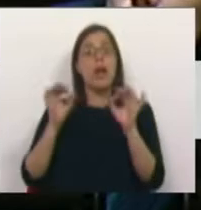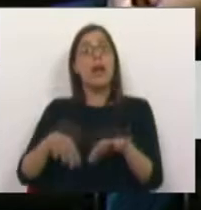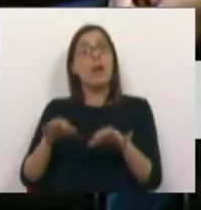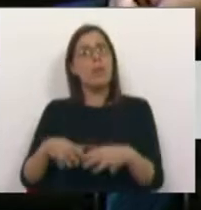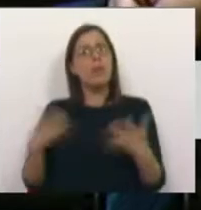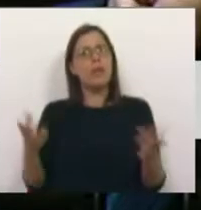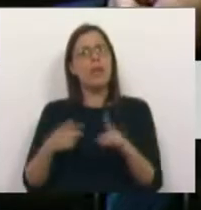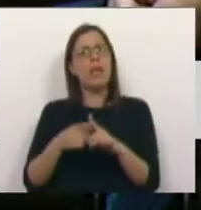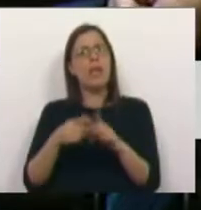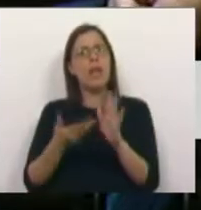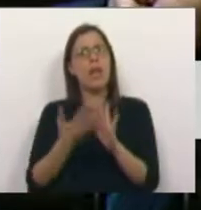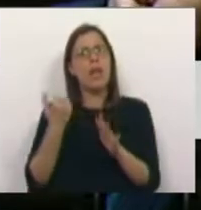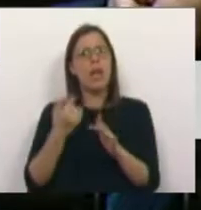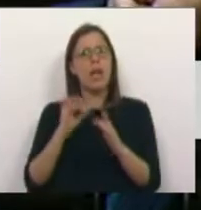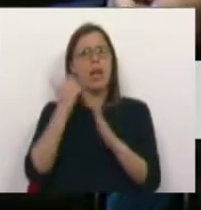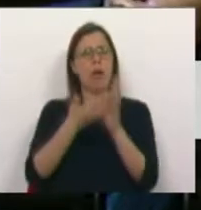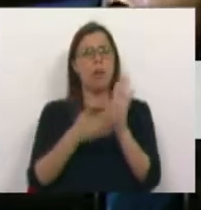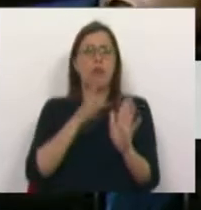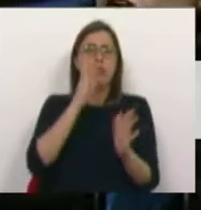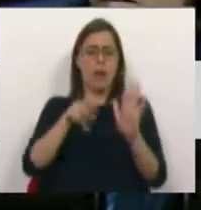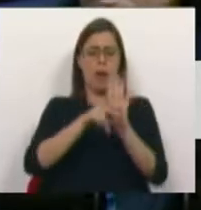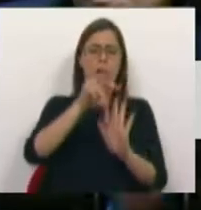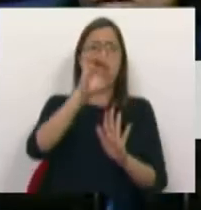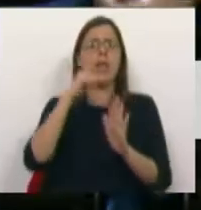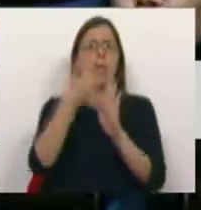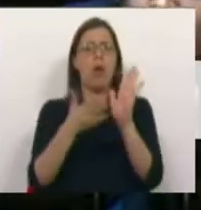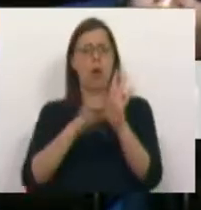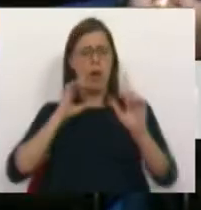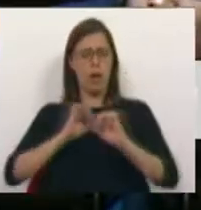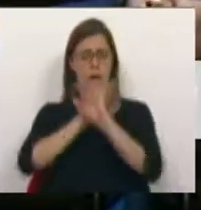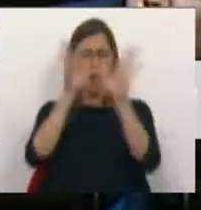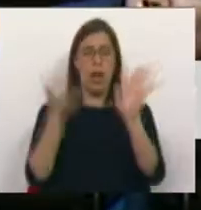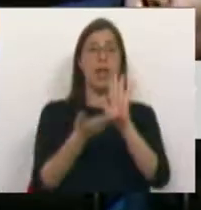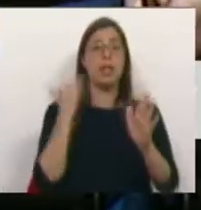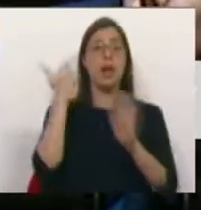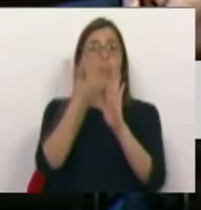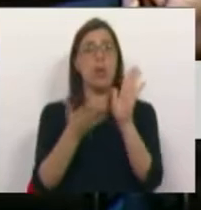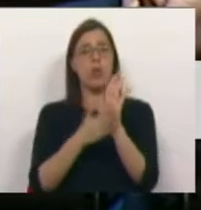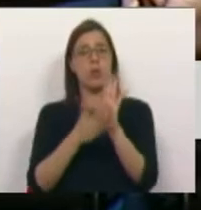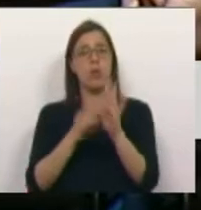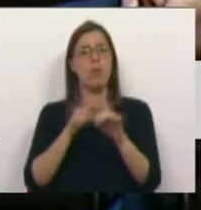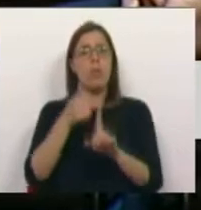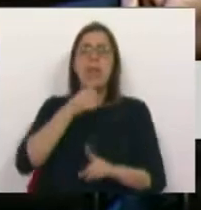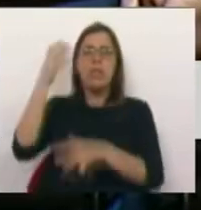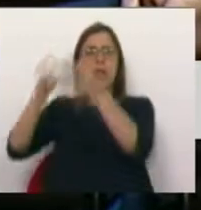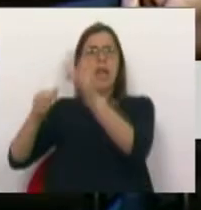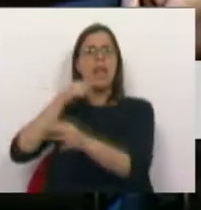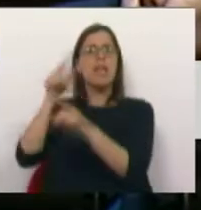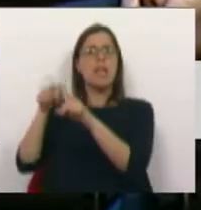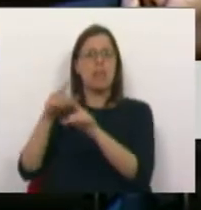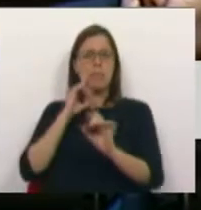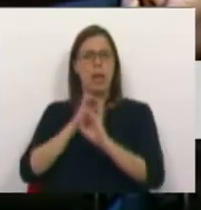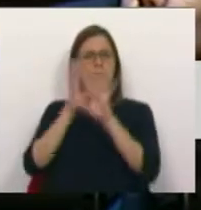finalmente, quanto à retirada da constitucionalidade, já aqui foi dito, o artigo 30 da Constituição é claro, retirar a constitucionalidade na sequência de uma decisão judicial